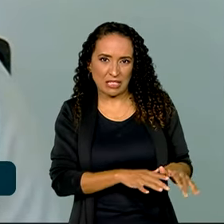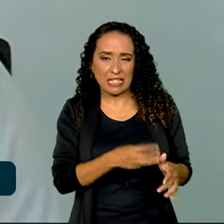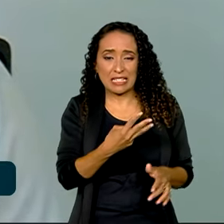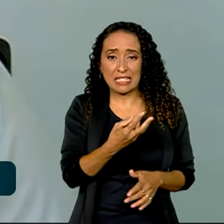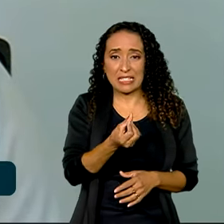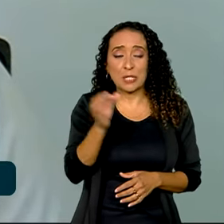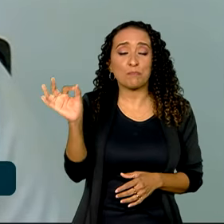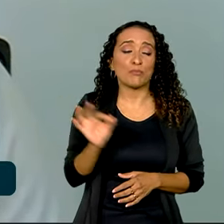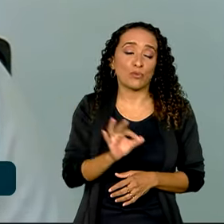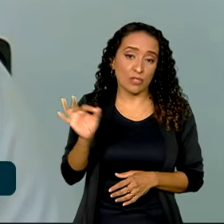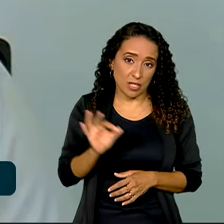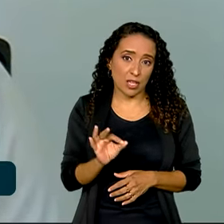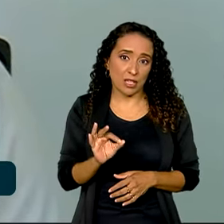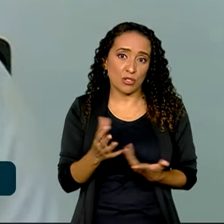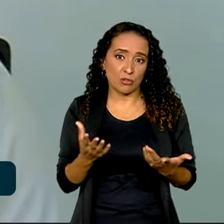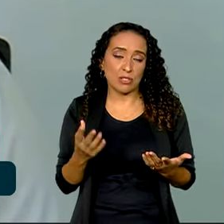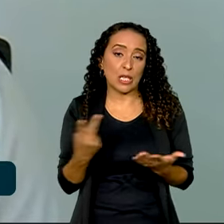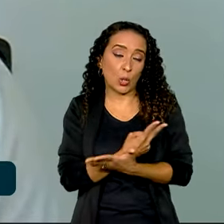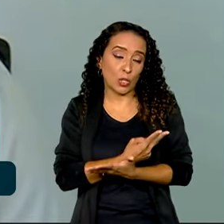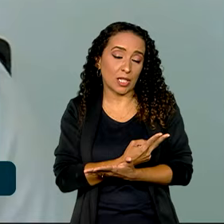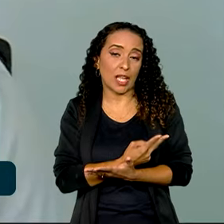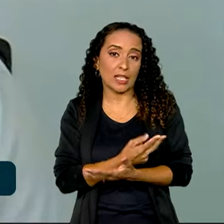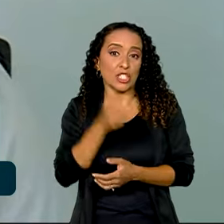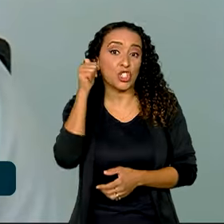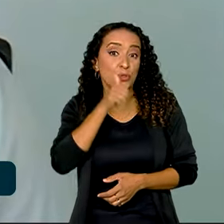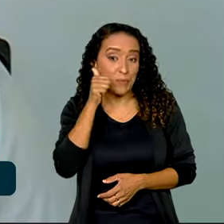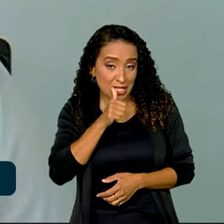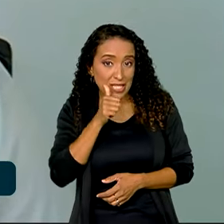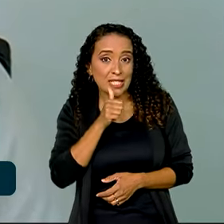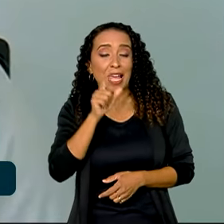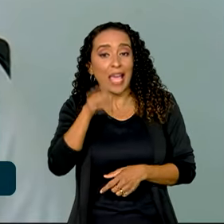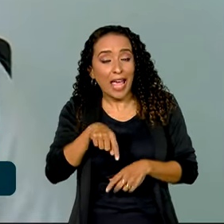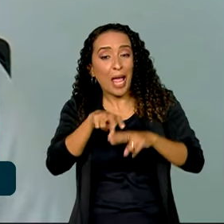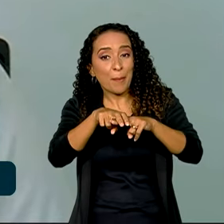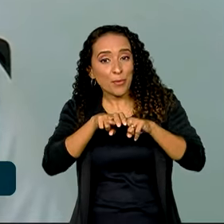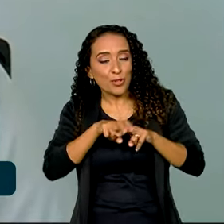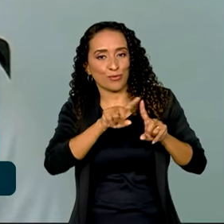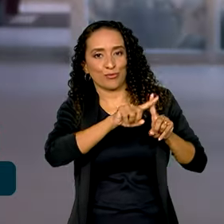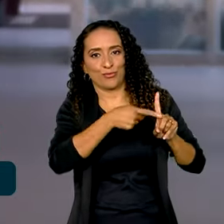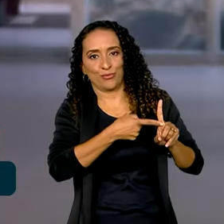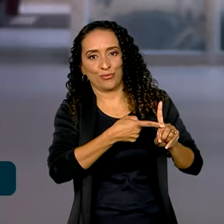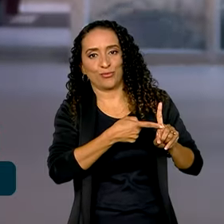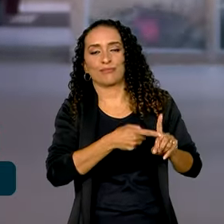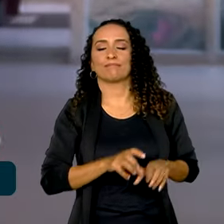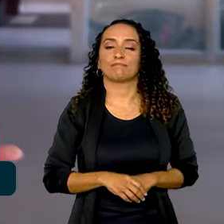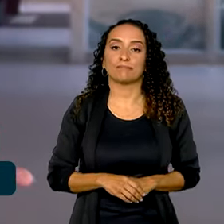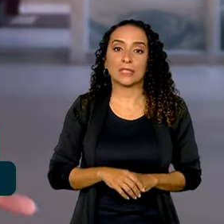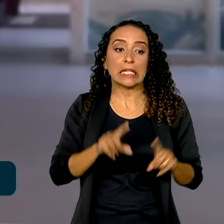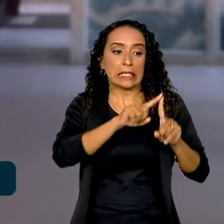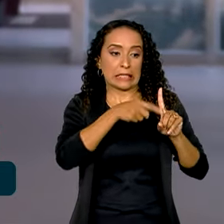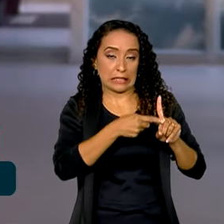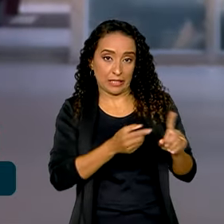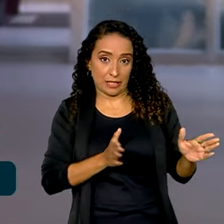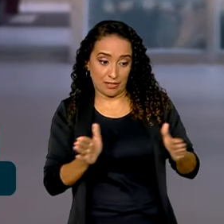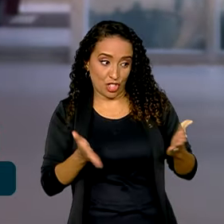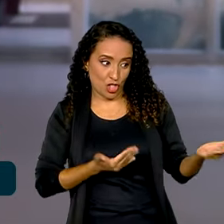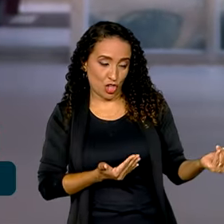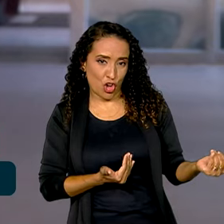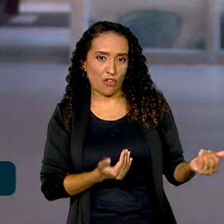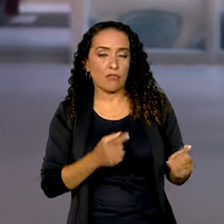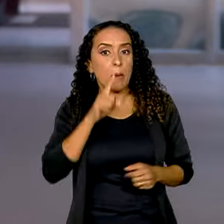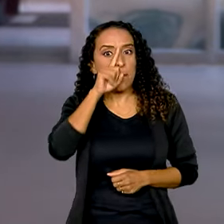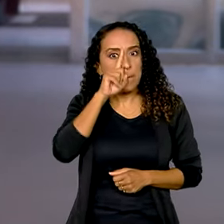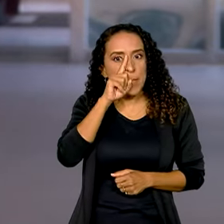36% né dos casos de evasão de meninas decorre de uma gestação né a gravidez na adolescência traz um